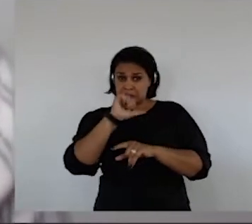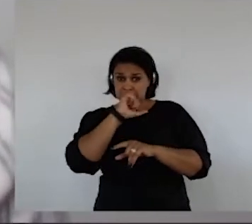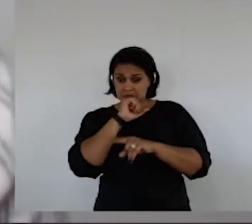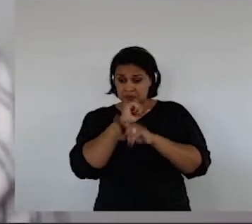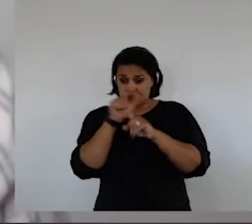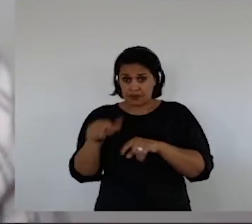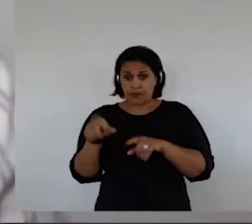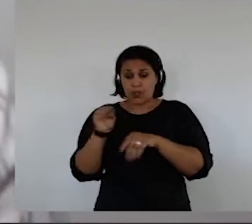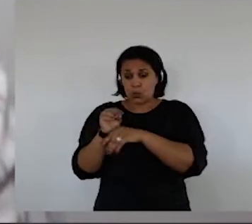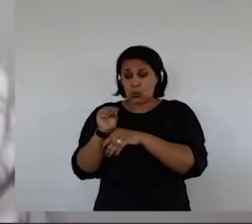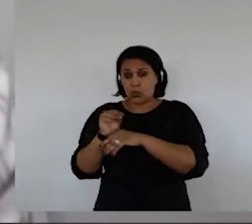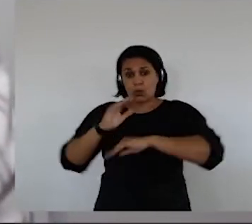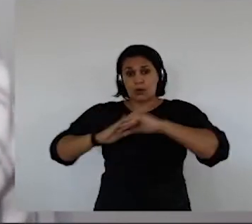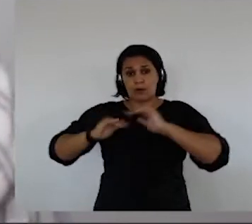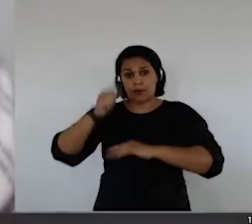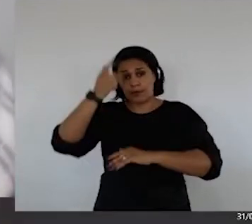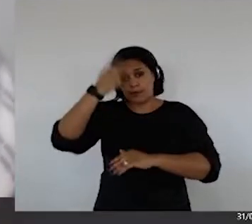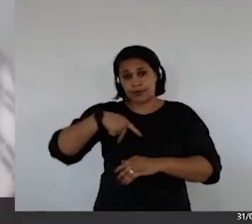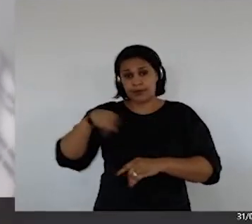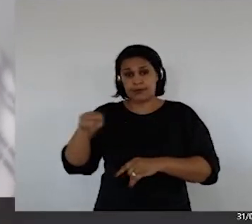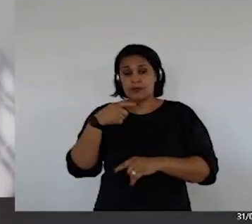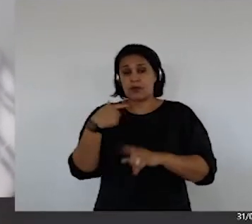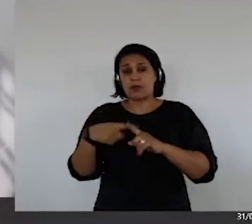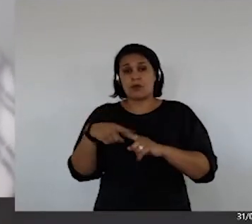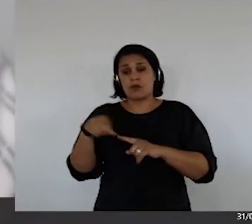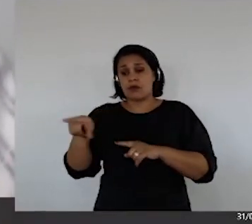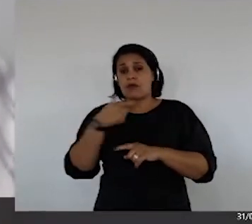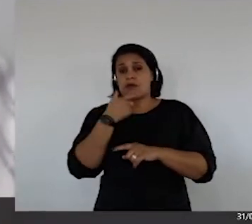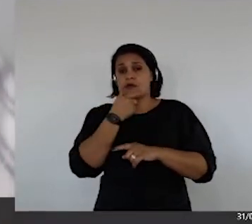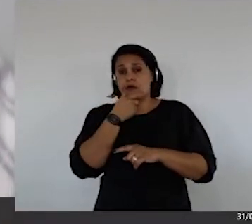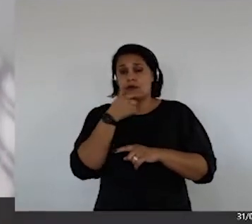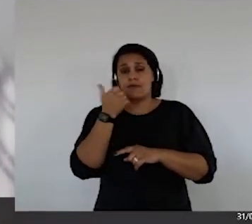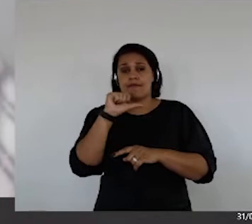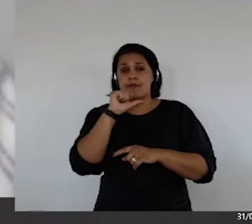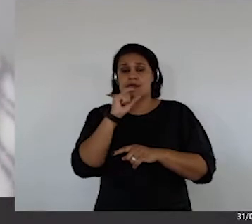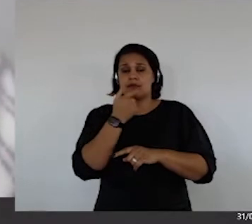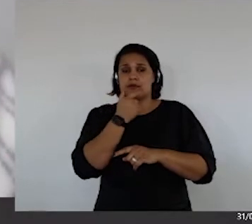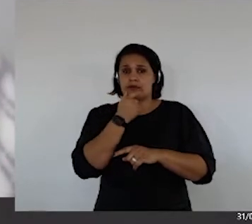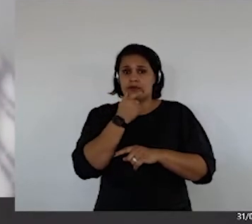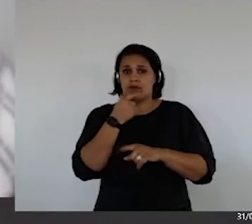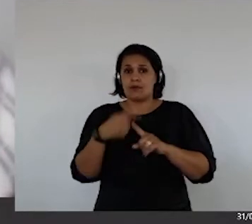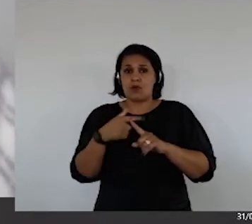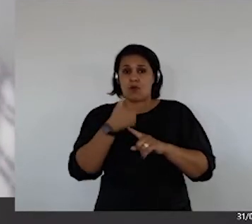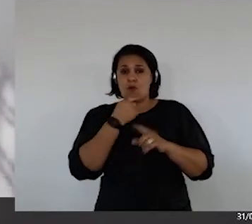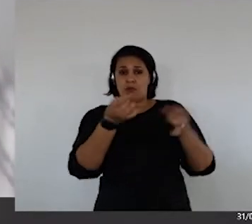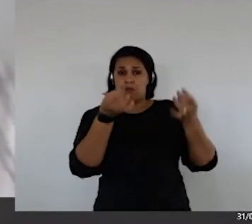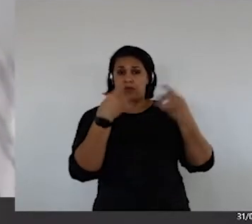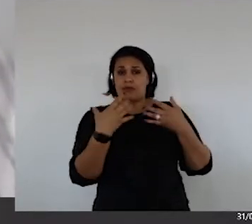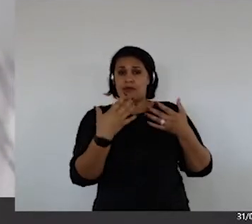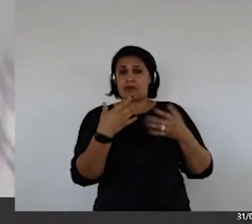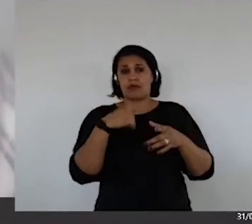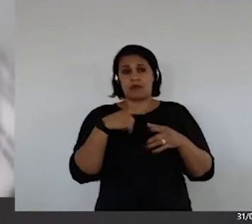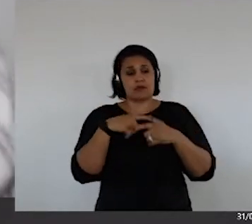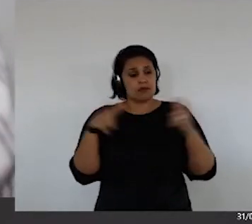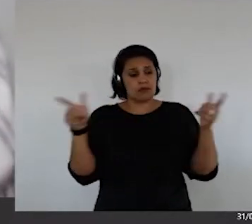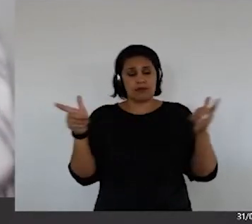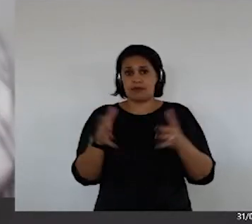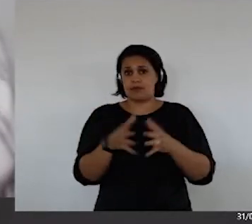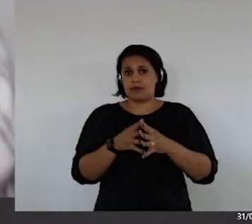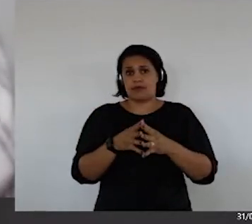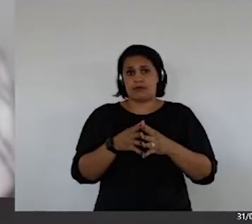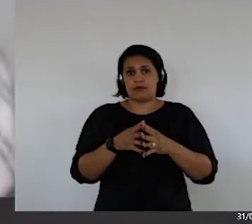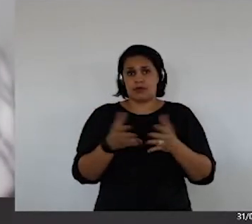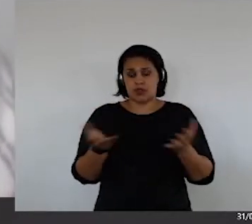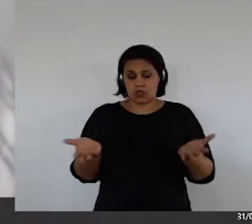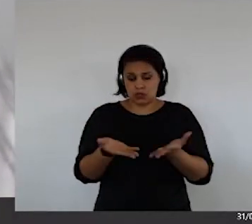elas cuidam dos filhos sozinhas, porque o índice de abandono paterno nas famílias de mulheres negras é enorme. Então, o que a gente